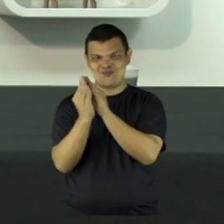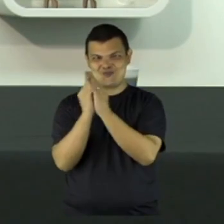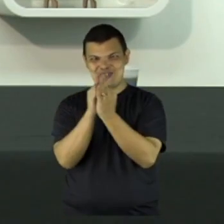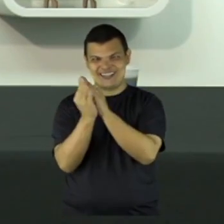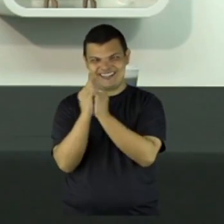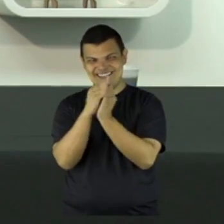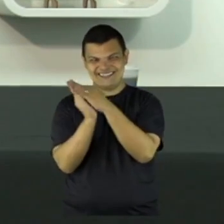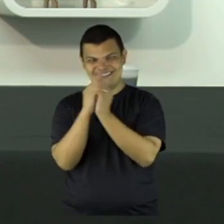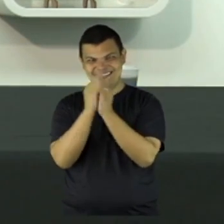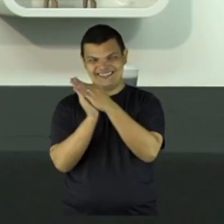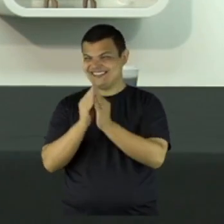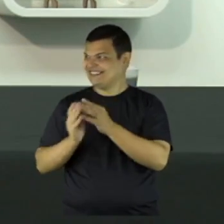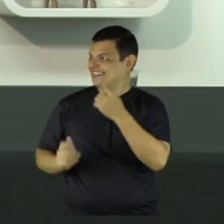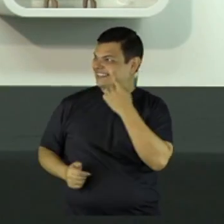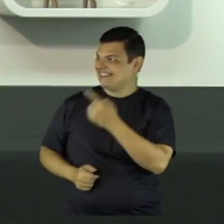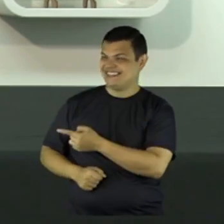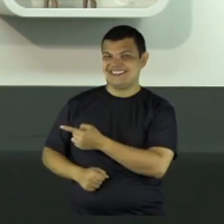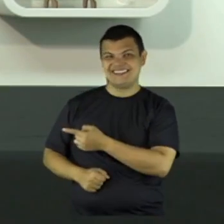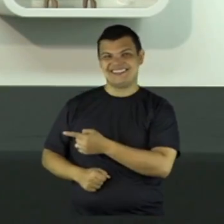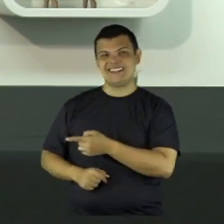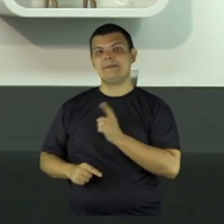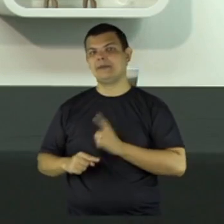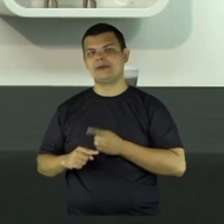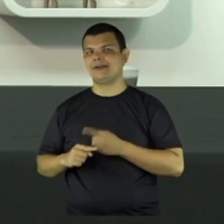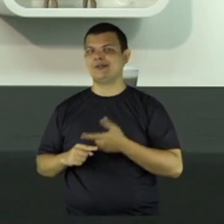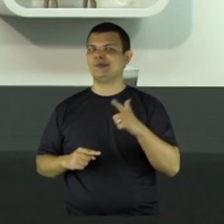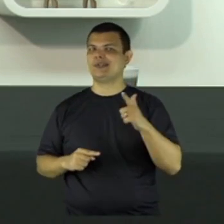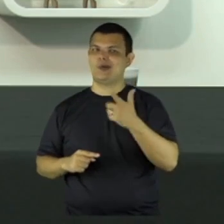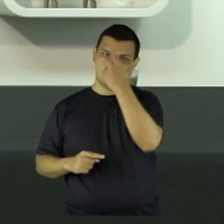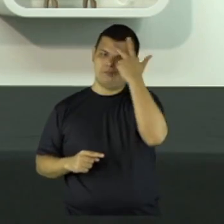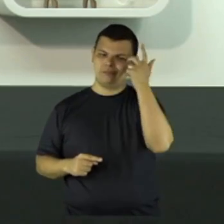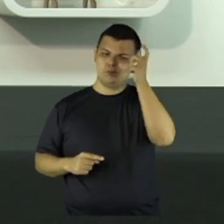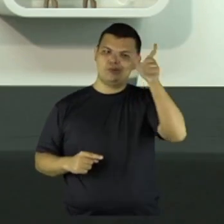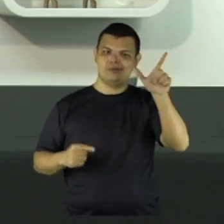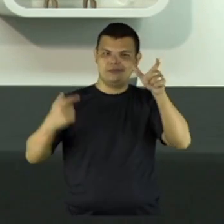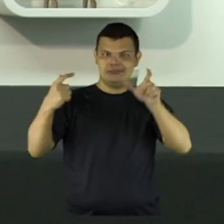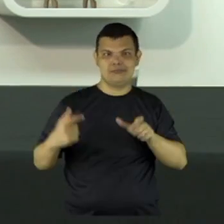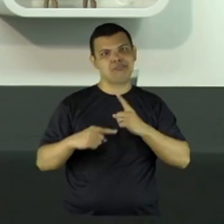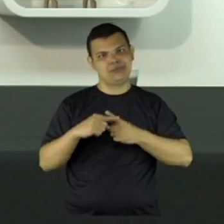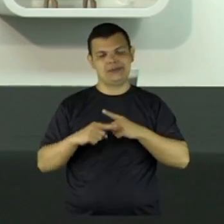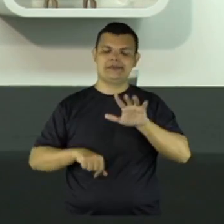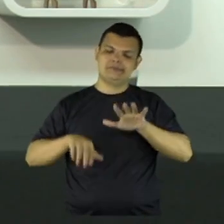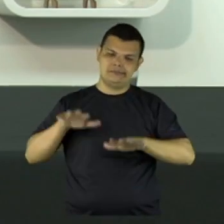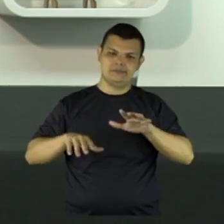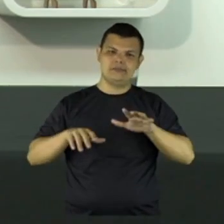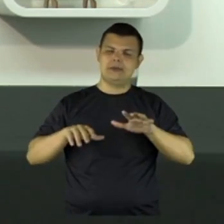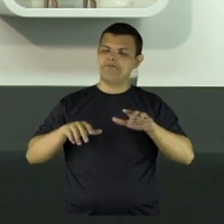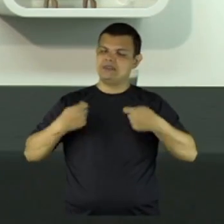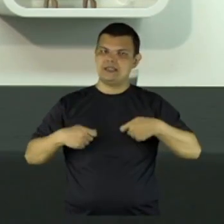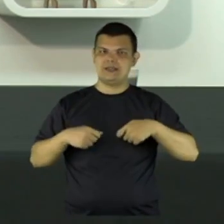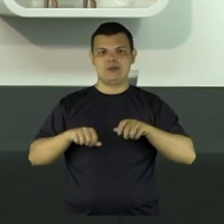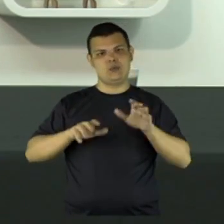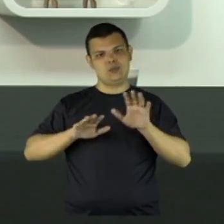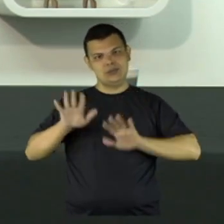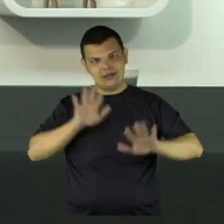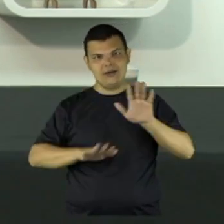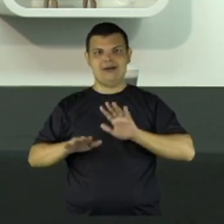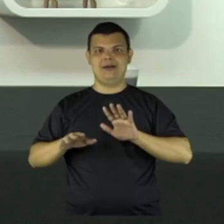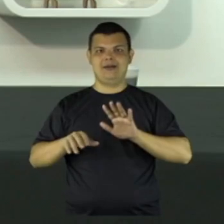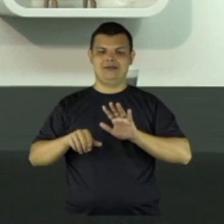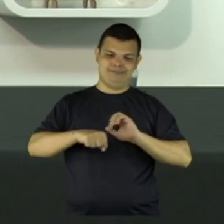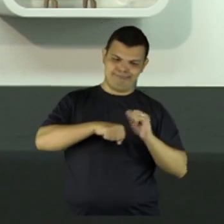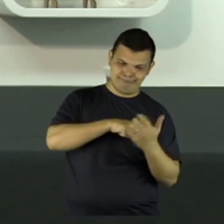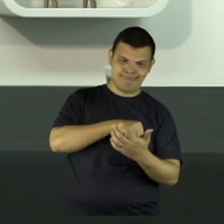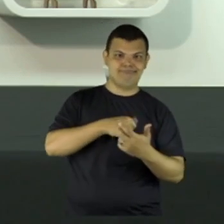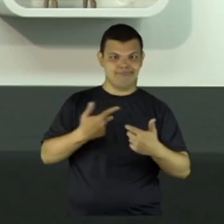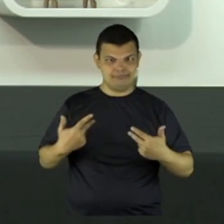Justamente porque não há possibilidade de ter uma outra pessoa ali por conta dos cuidados durante a pandemia. Então eu fiz ali